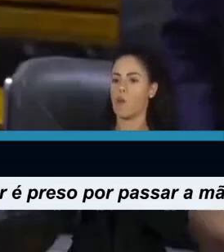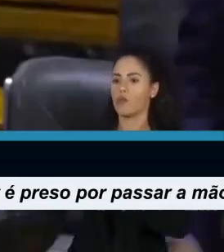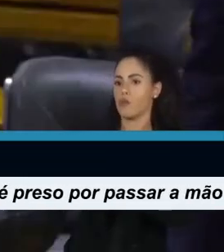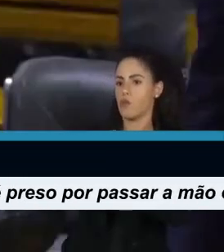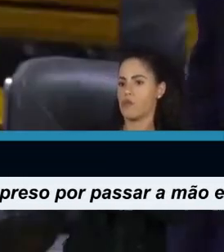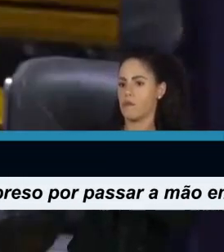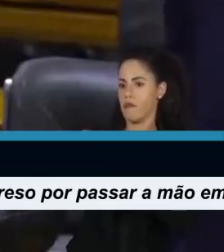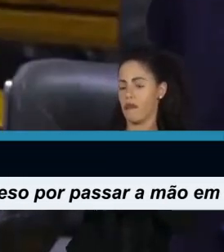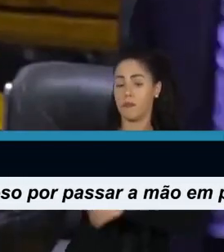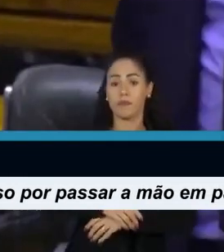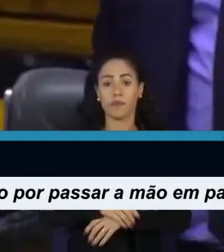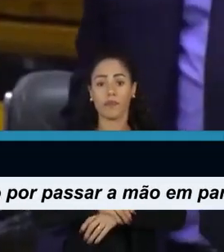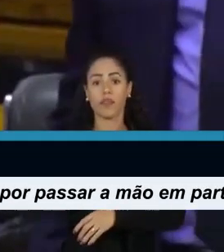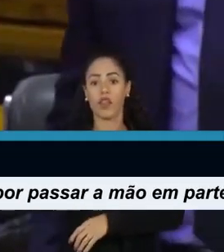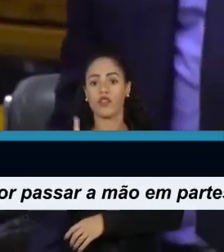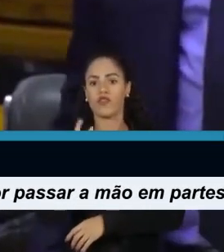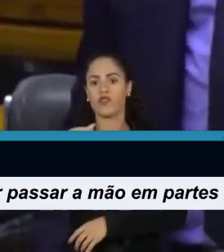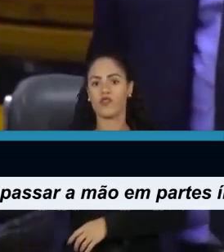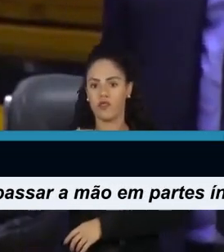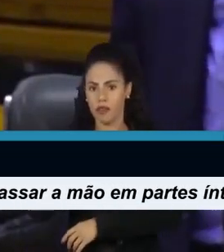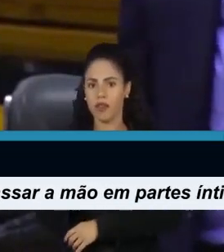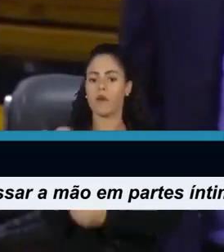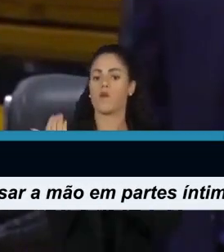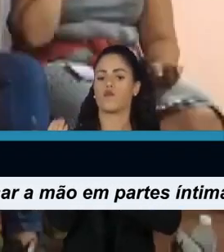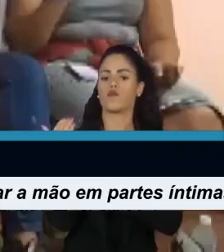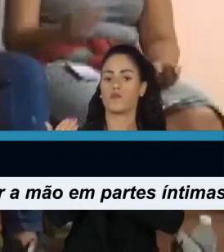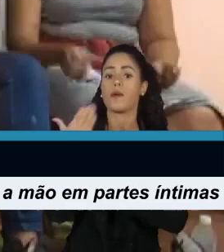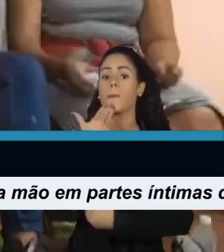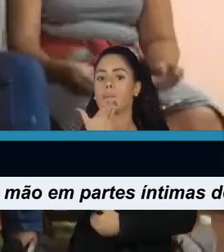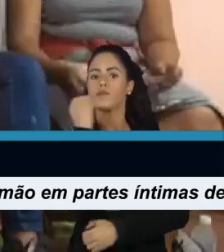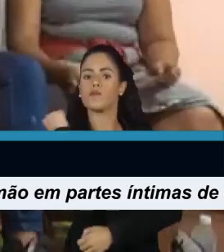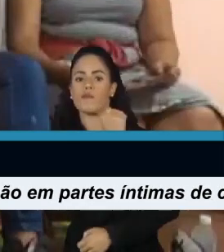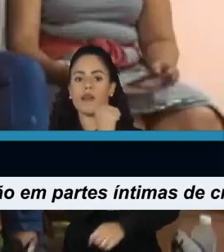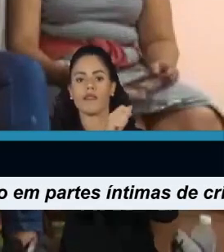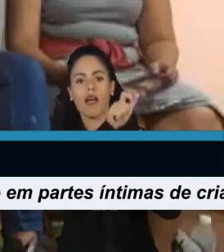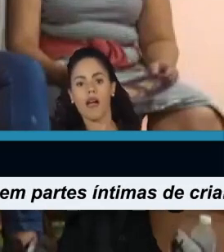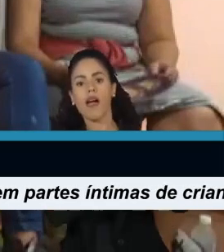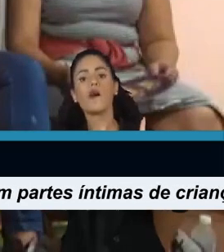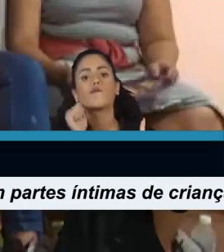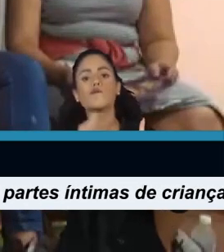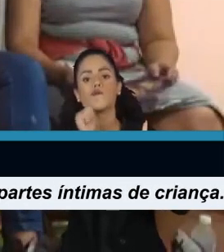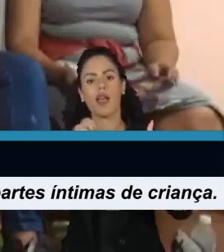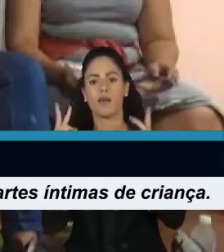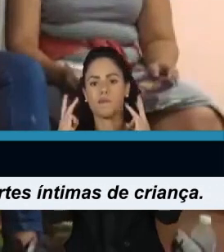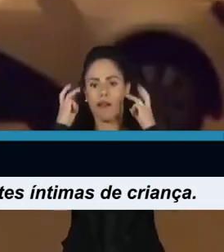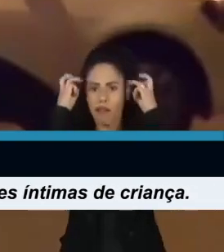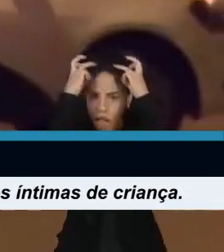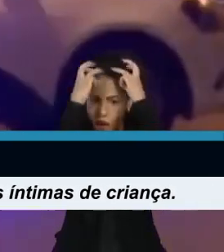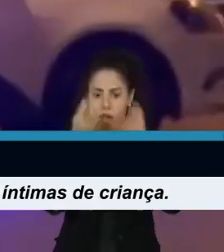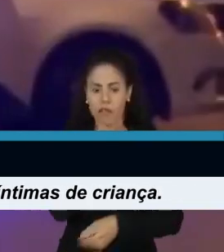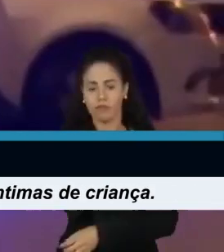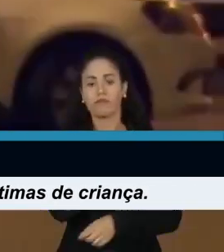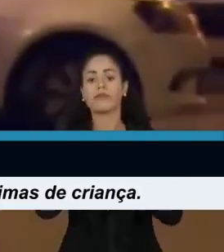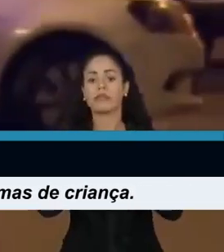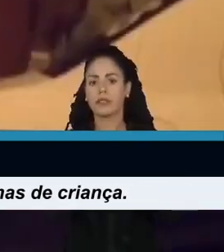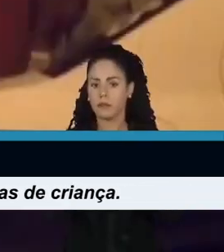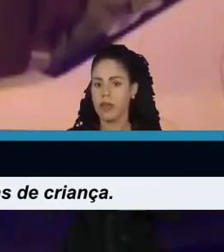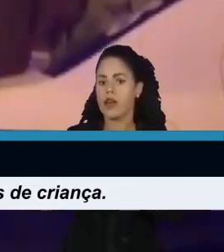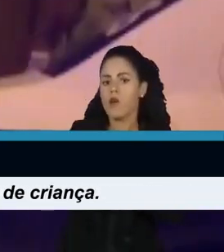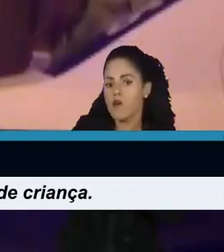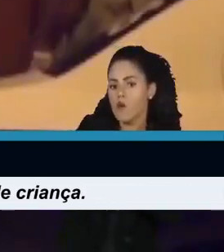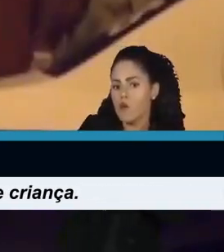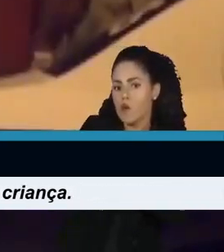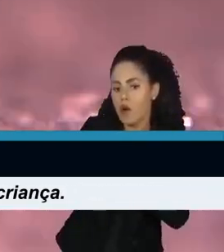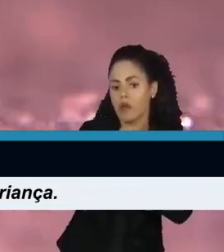Brasil. Chiquinho Brazão é um dos suspeitos de encomendar a morte da vereadora carioca Marielle Franco. Segundo a investigação